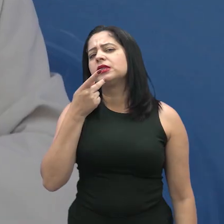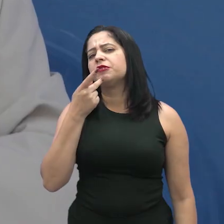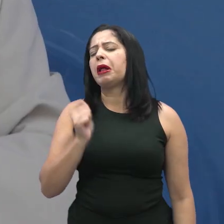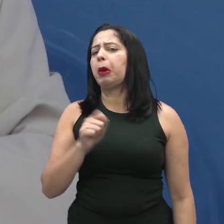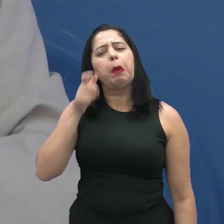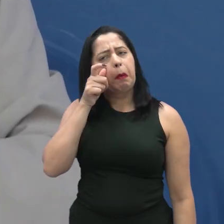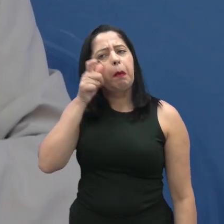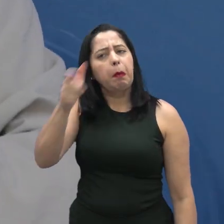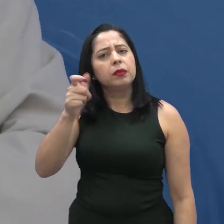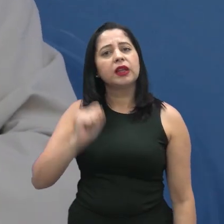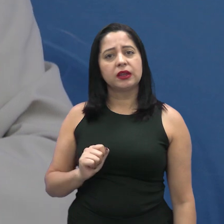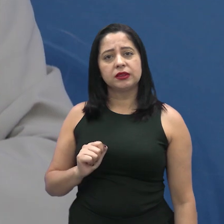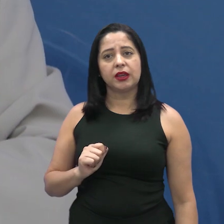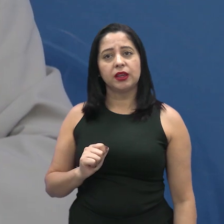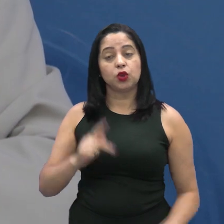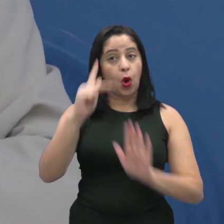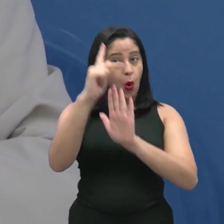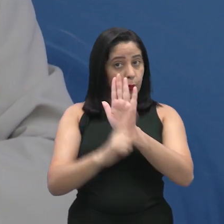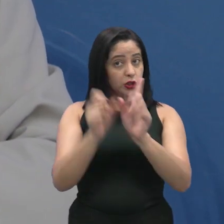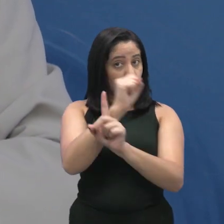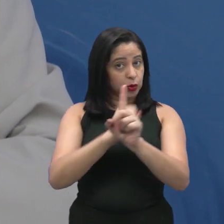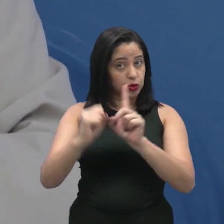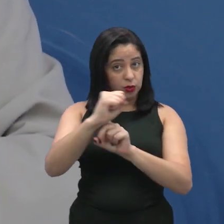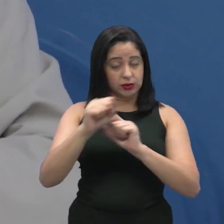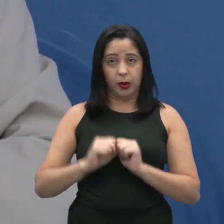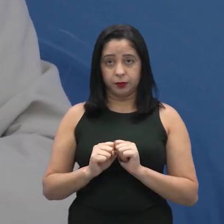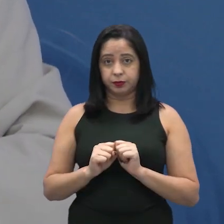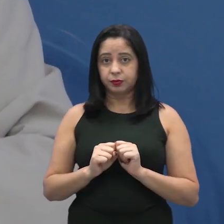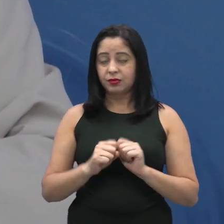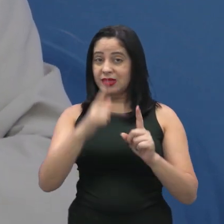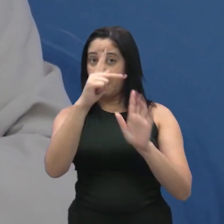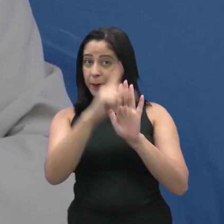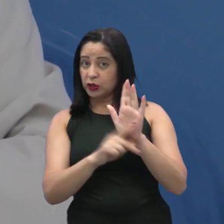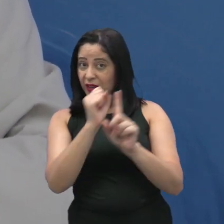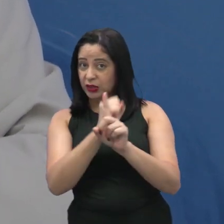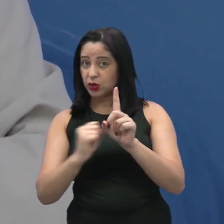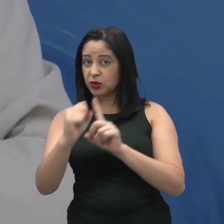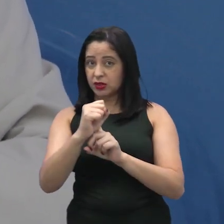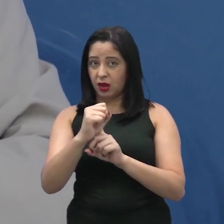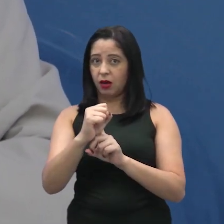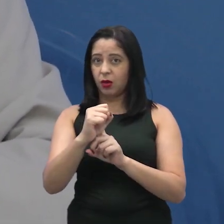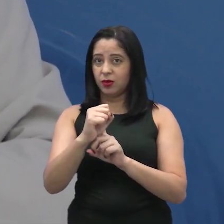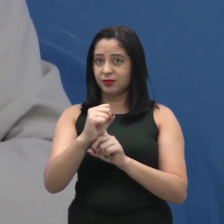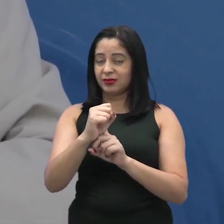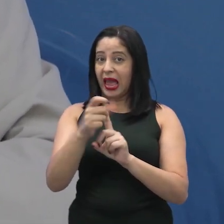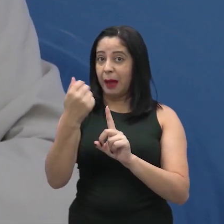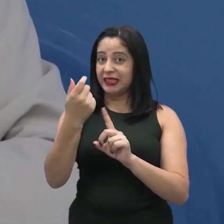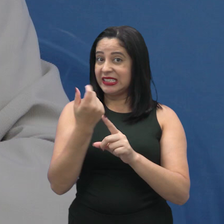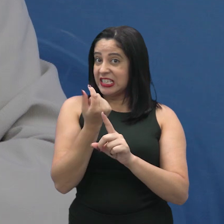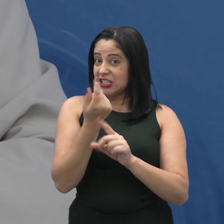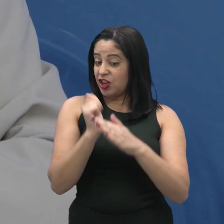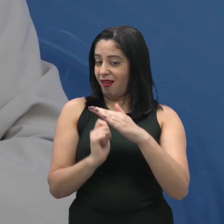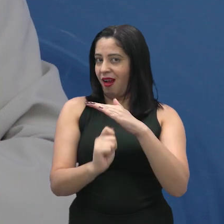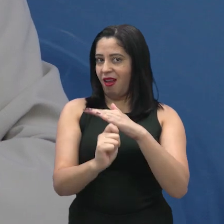coisa bastante interessante, são os programas sociais. Programas sociais, Dani, eles precisam ser financiados,